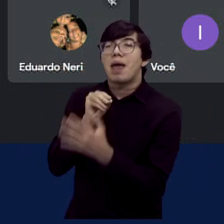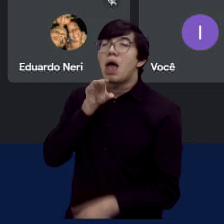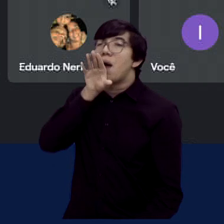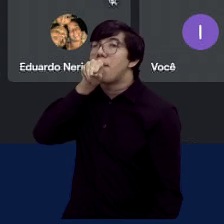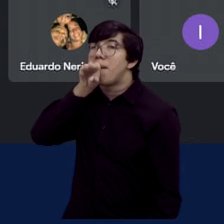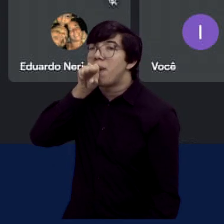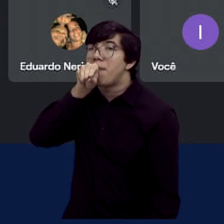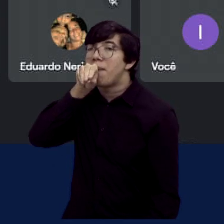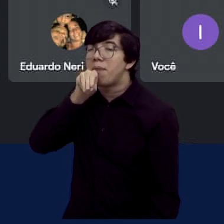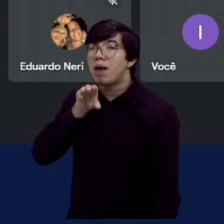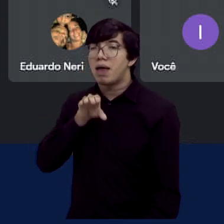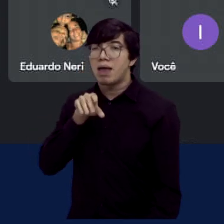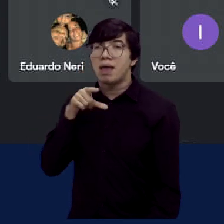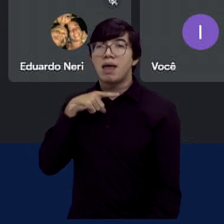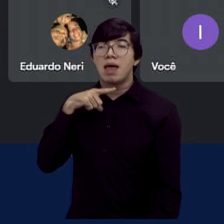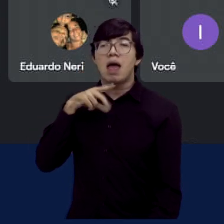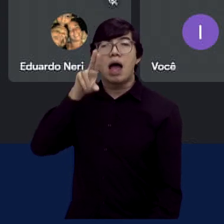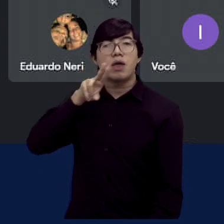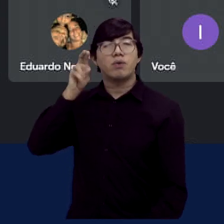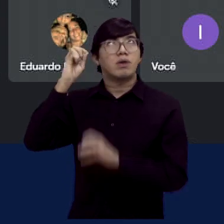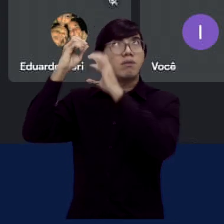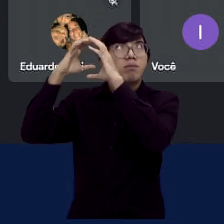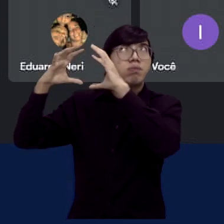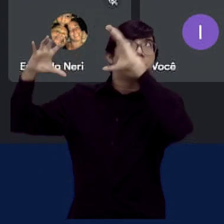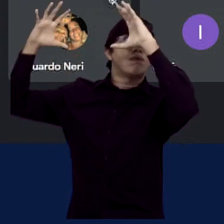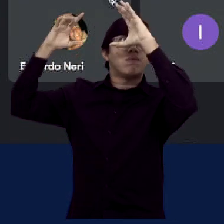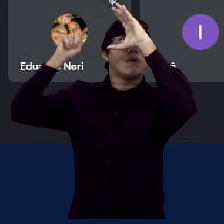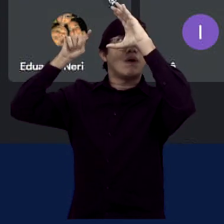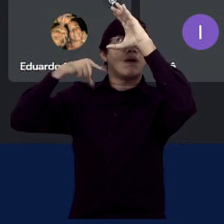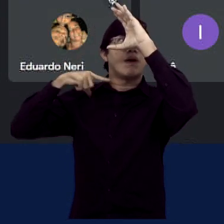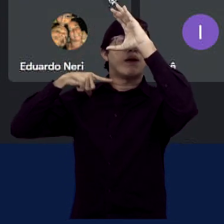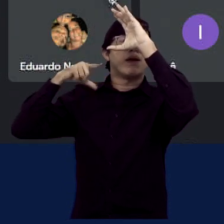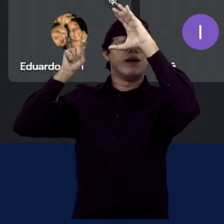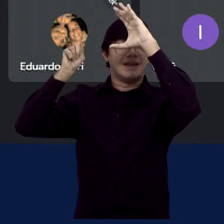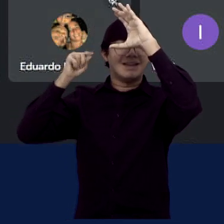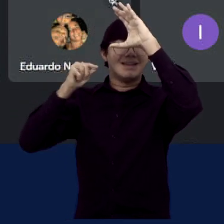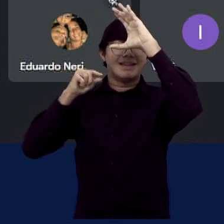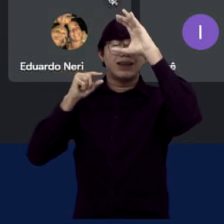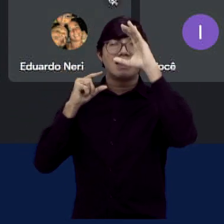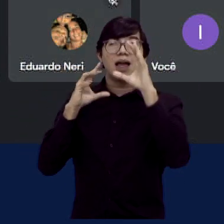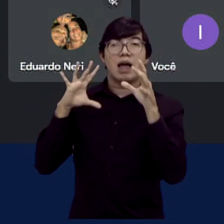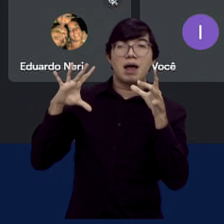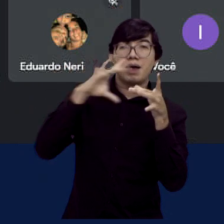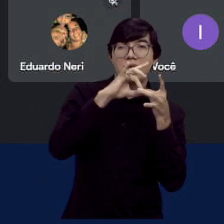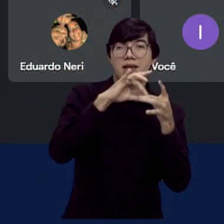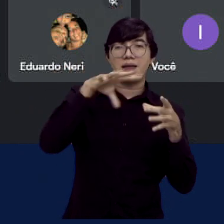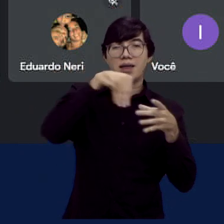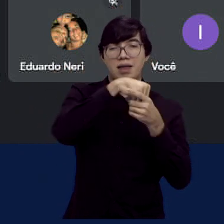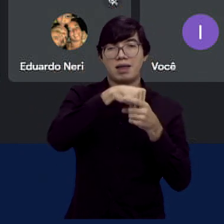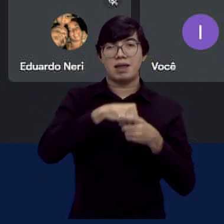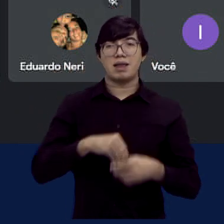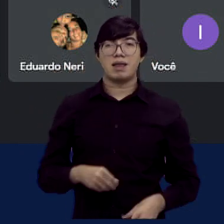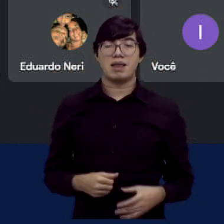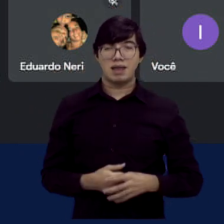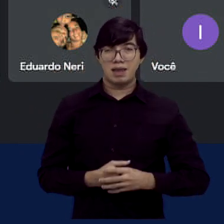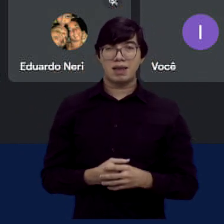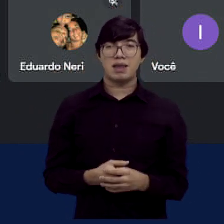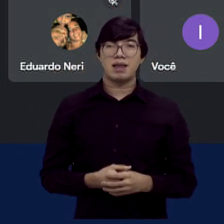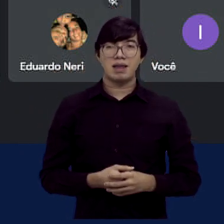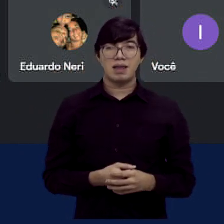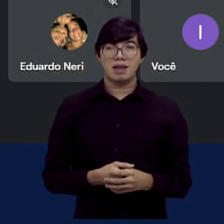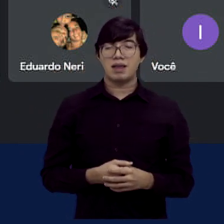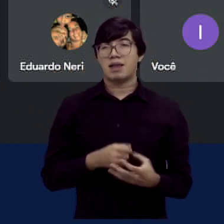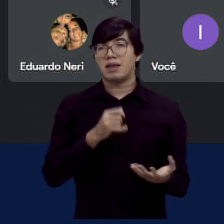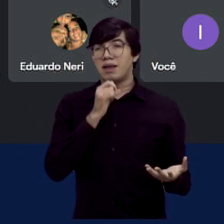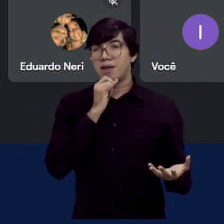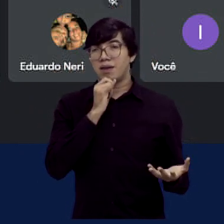de fala mesmo. Só de alguma... É tanto que quando você vai para os quadrinhos